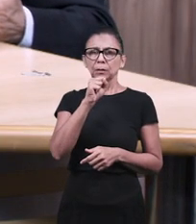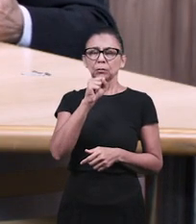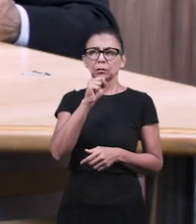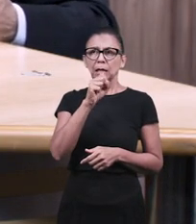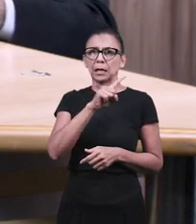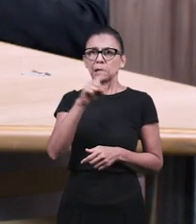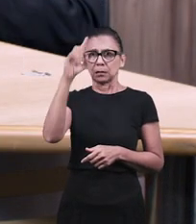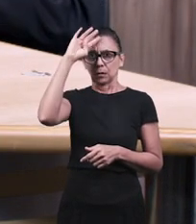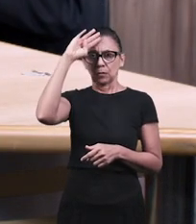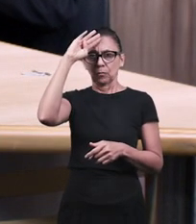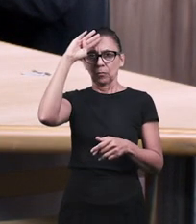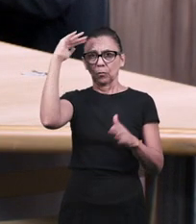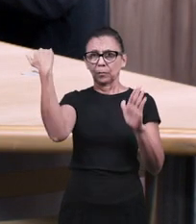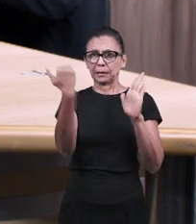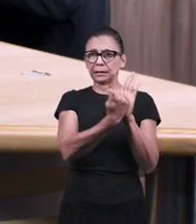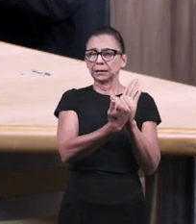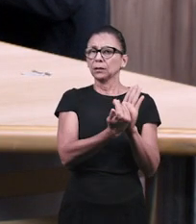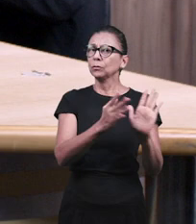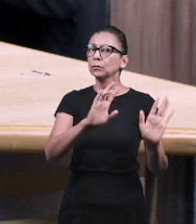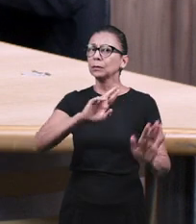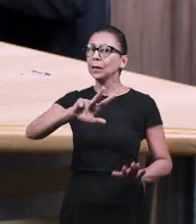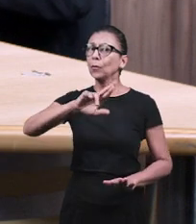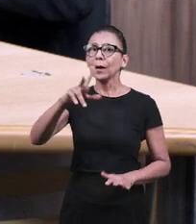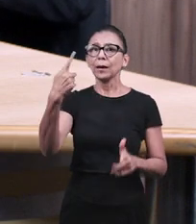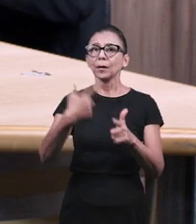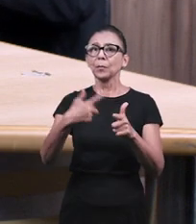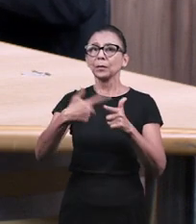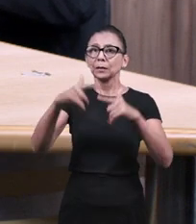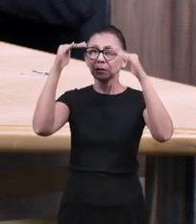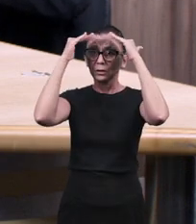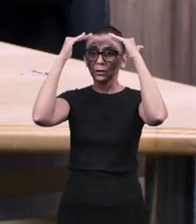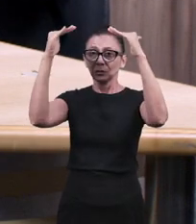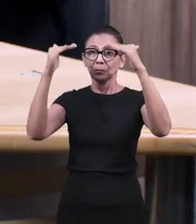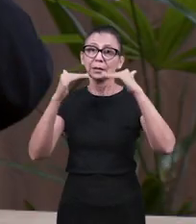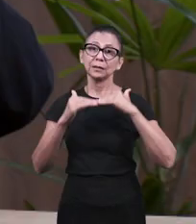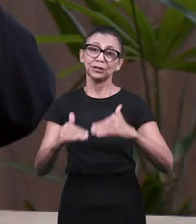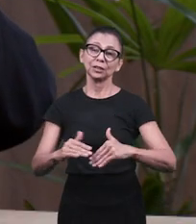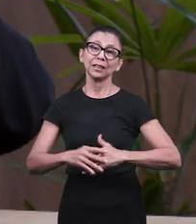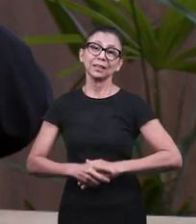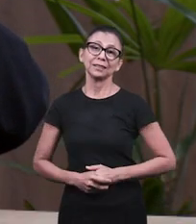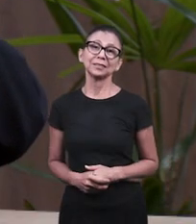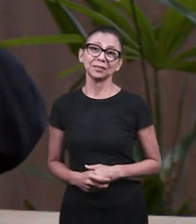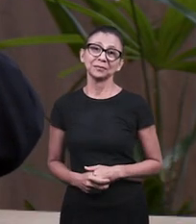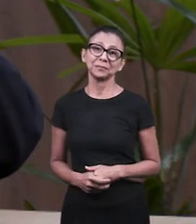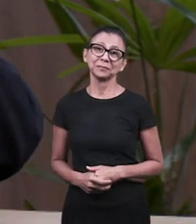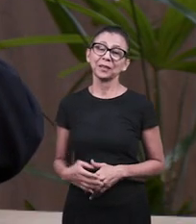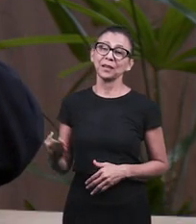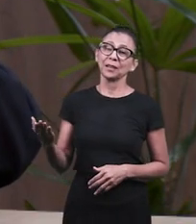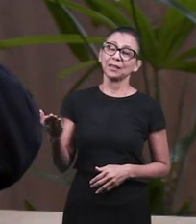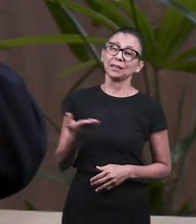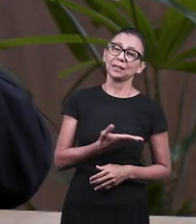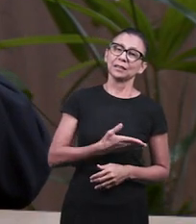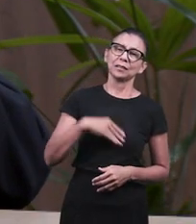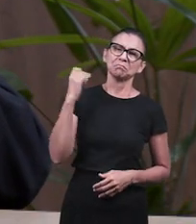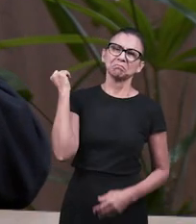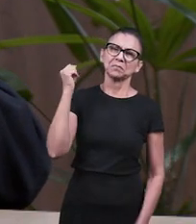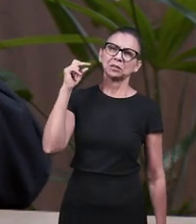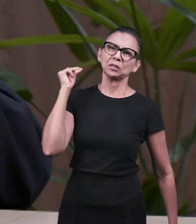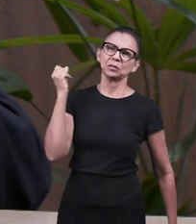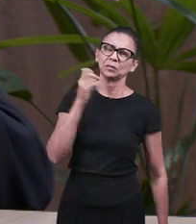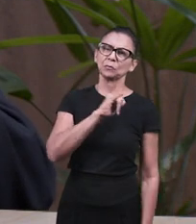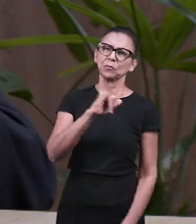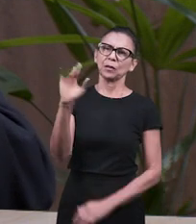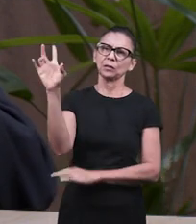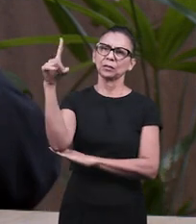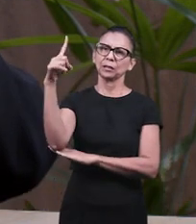incredulidade. Determina outra vez um certo dia, hoje, dizendo por Davi, muito tempo